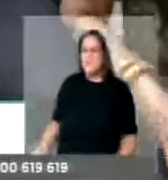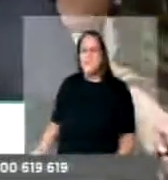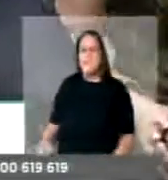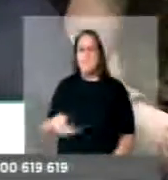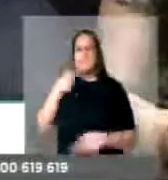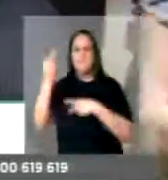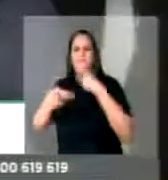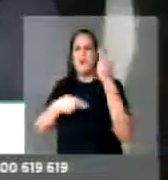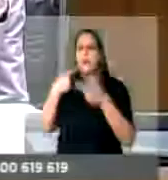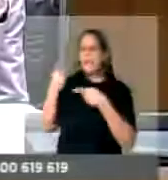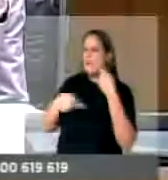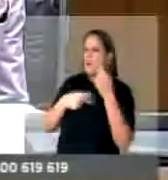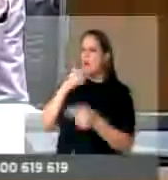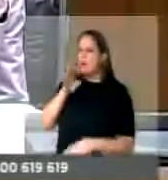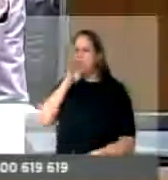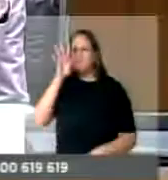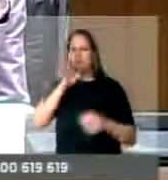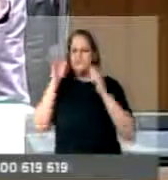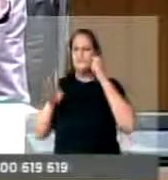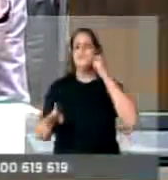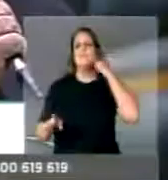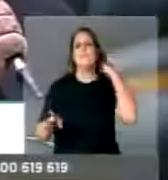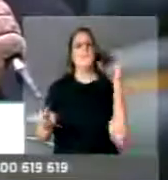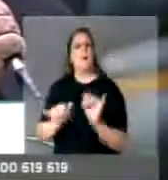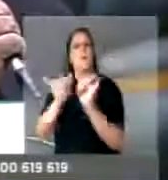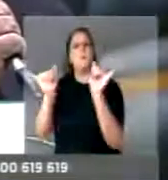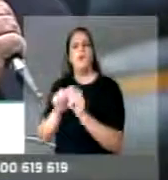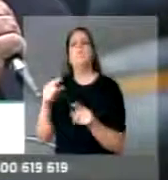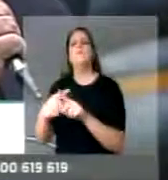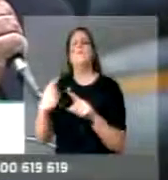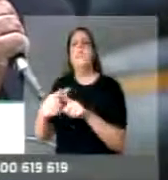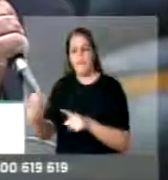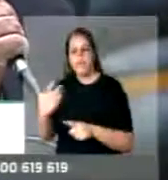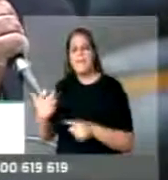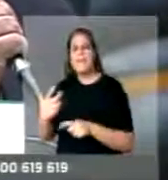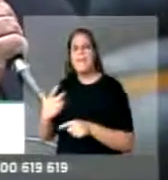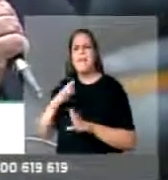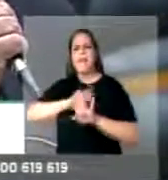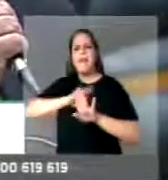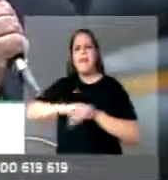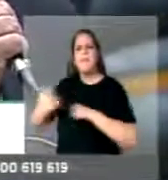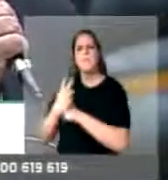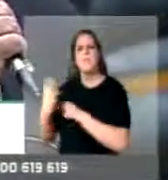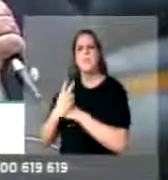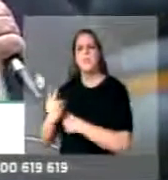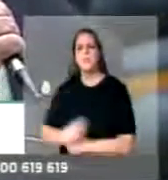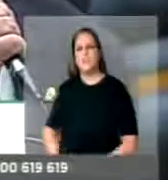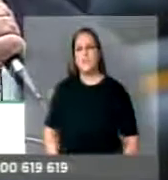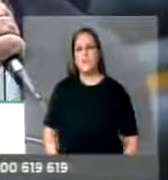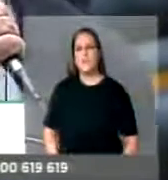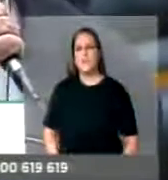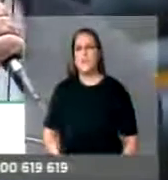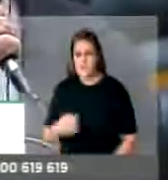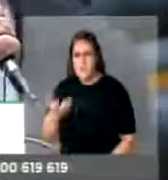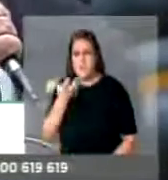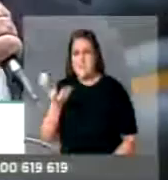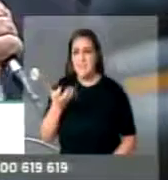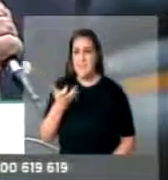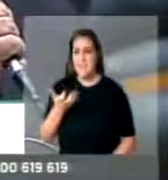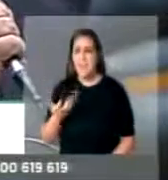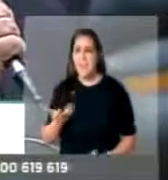jogar para a galera, para a plateia, para se proteger. Quem é a favor da criminalização do Caixa